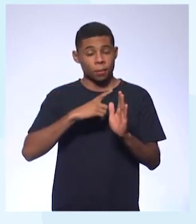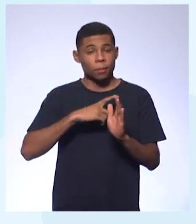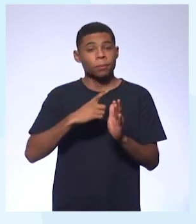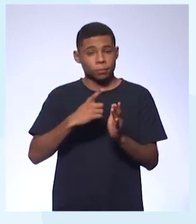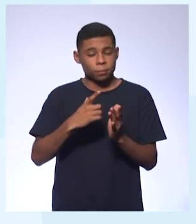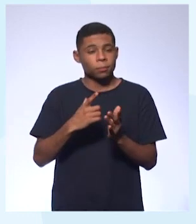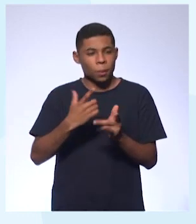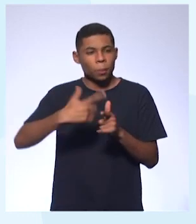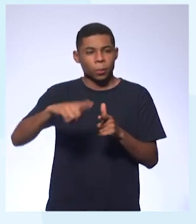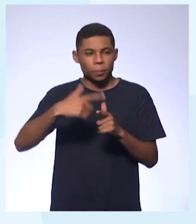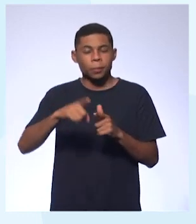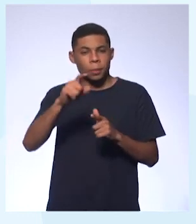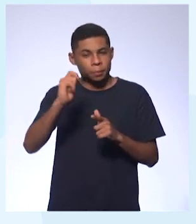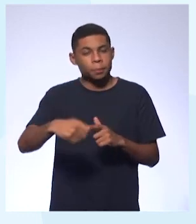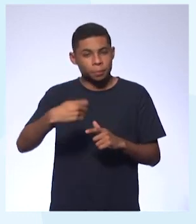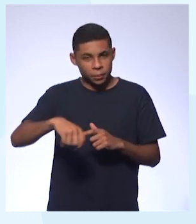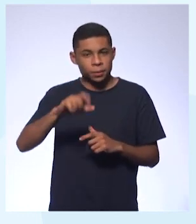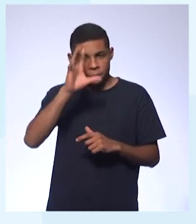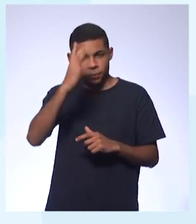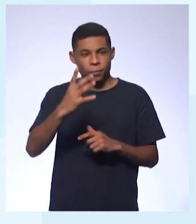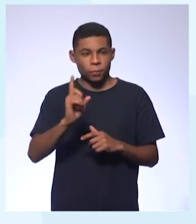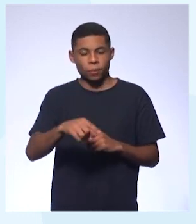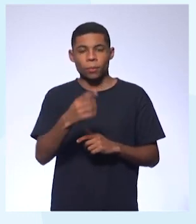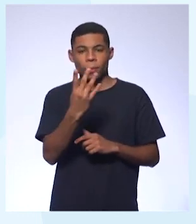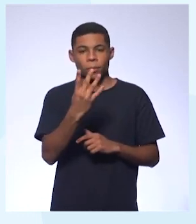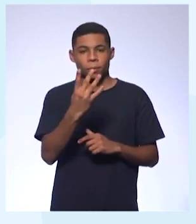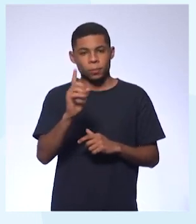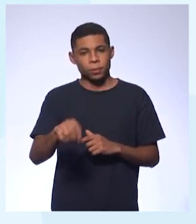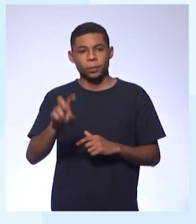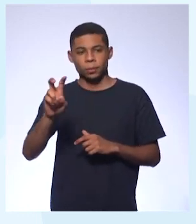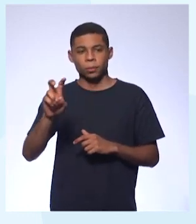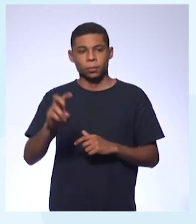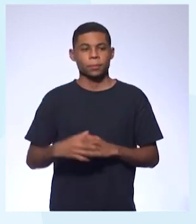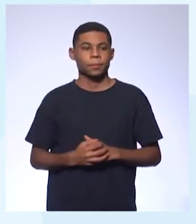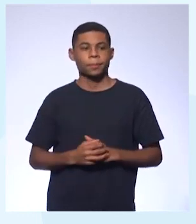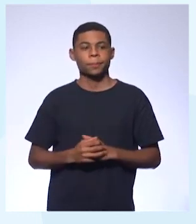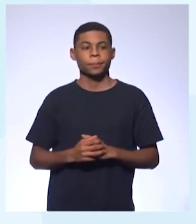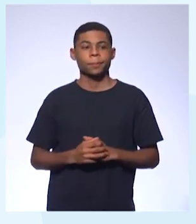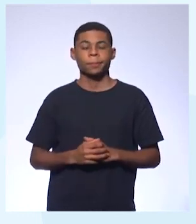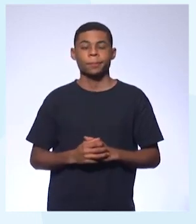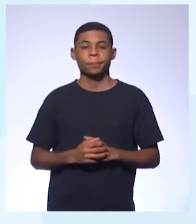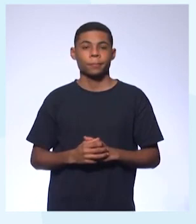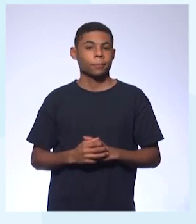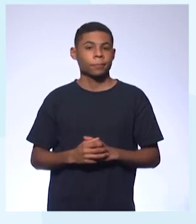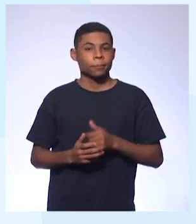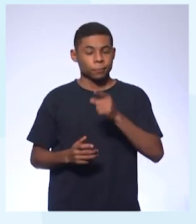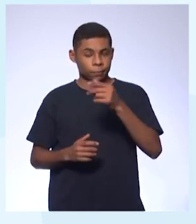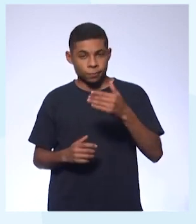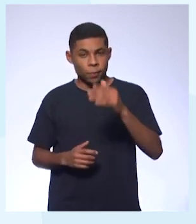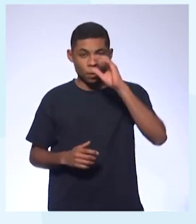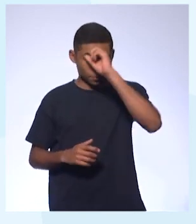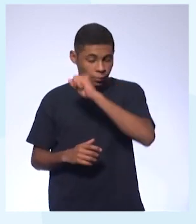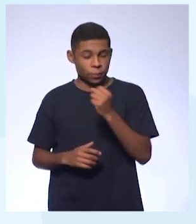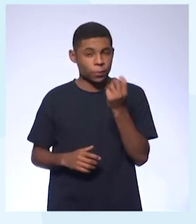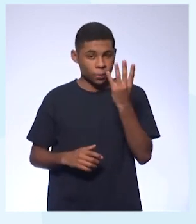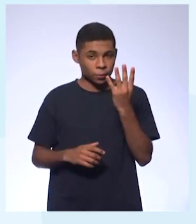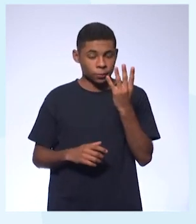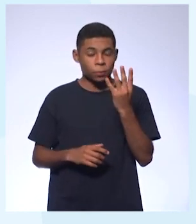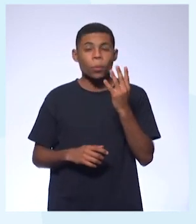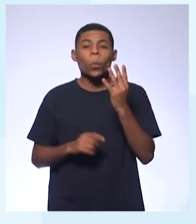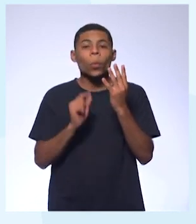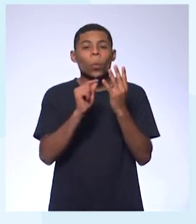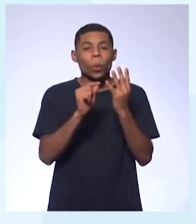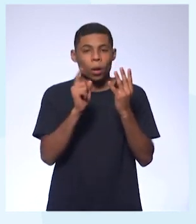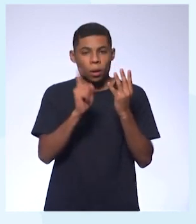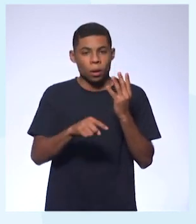e são duas situações de aprendizagem, tá? A 4 e a 5. Então, a situação de aprendizagem 4 é o projeto